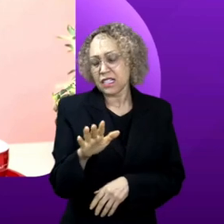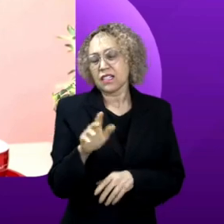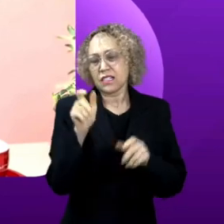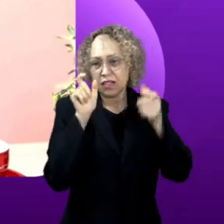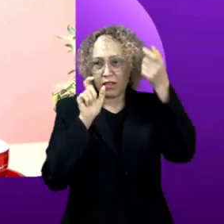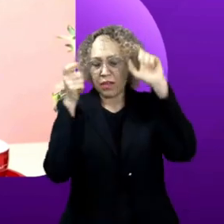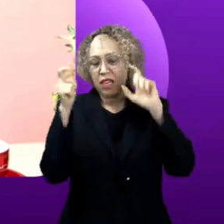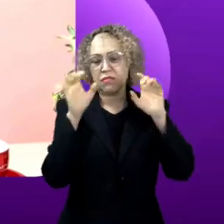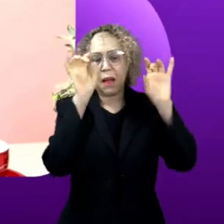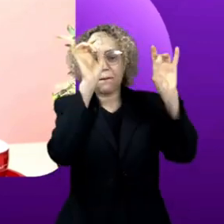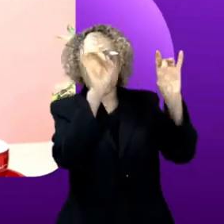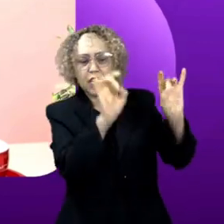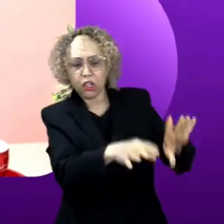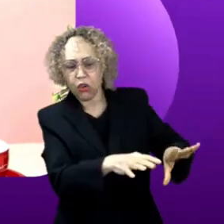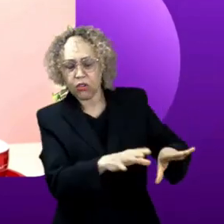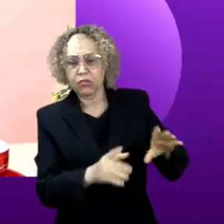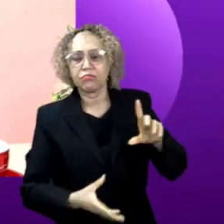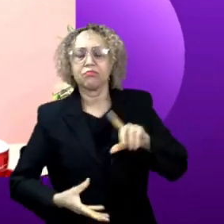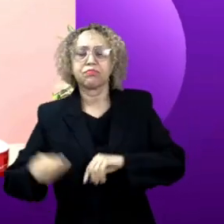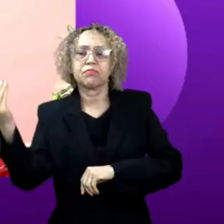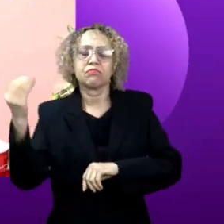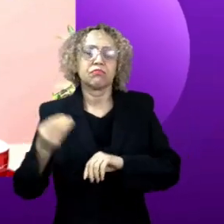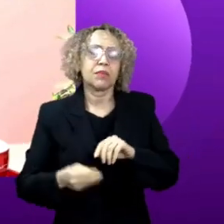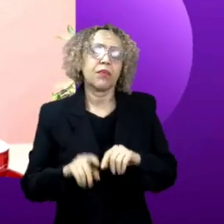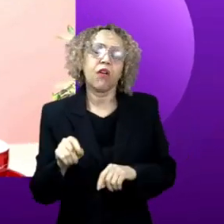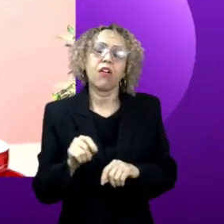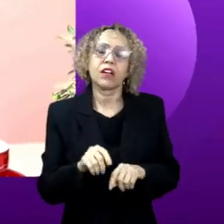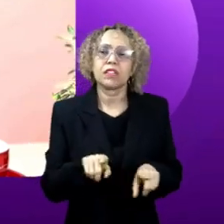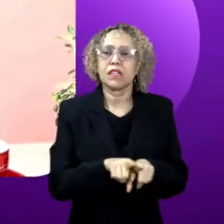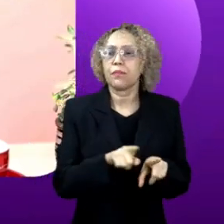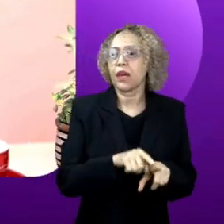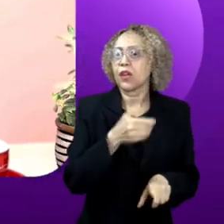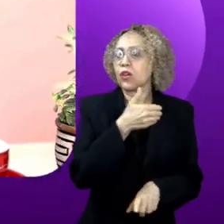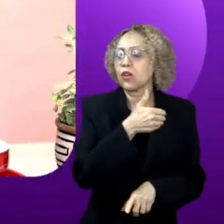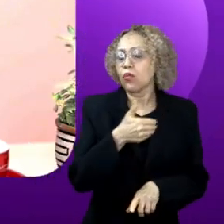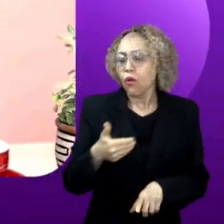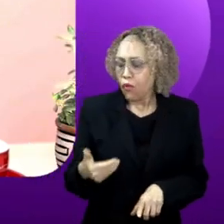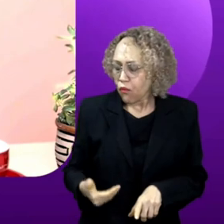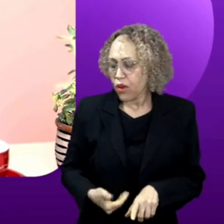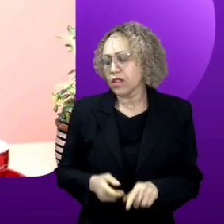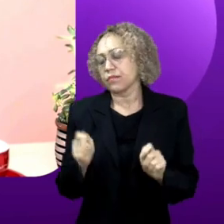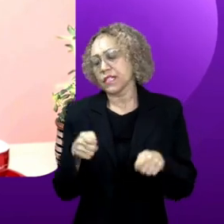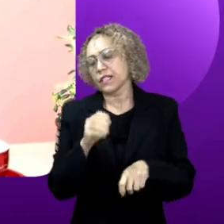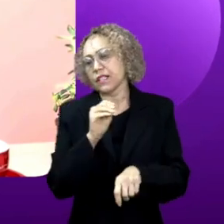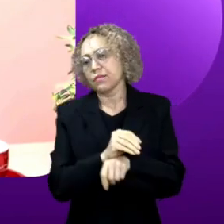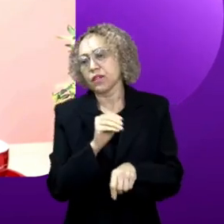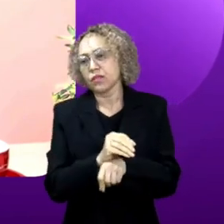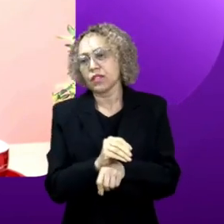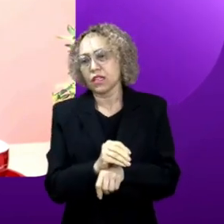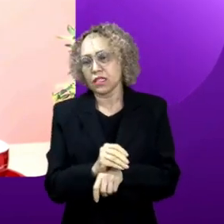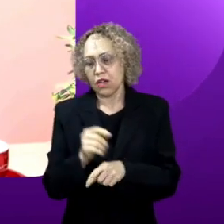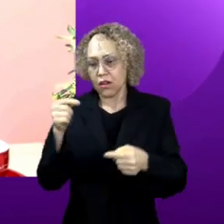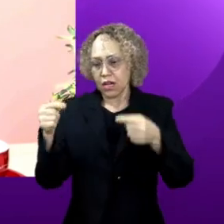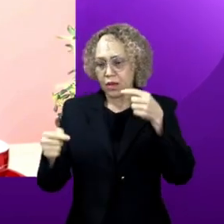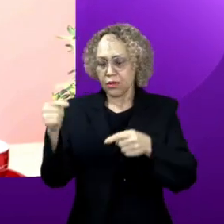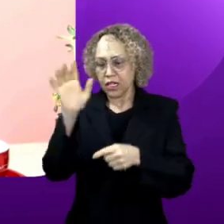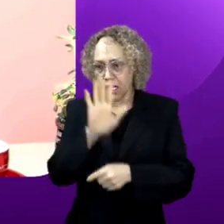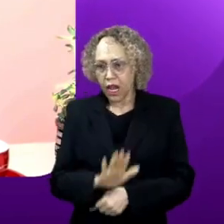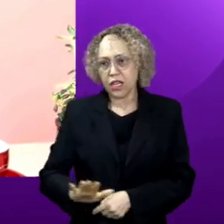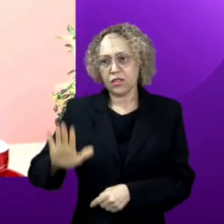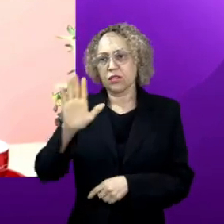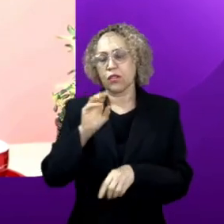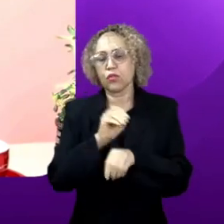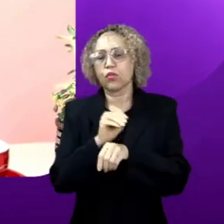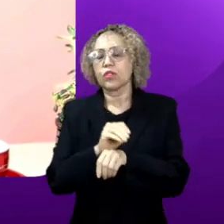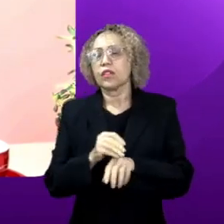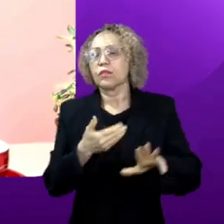aproveitar, nesse momento, a importância da aprovação da Política Nacional do Cuidado pelo governo Lula,